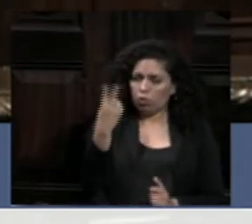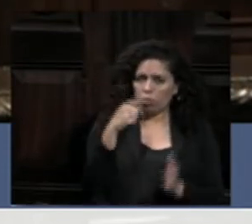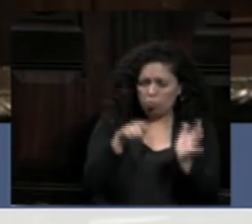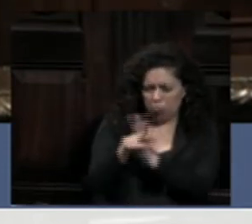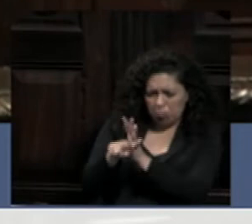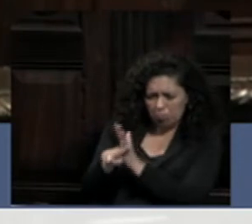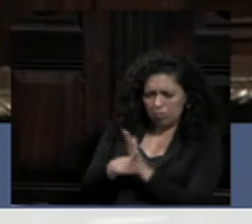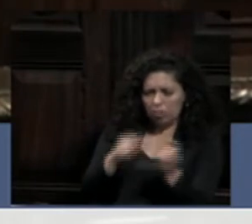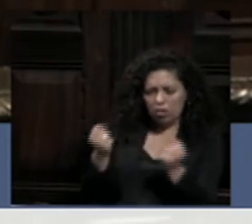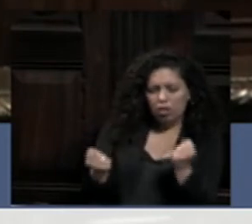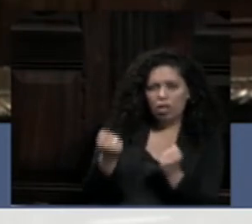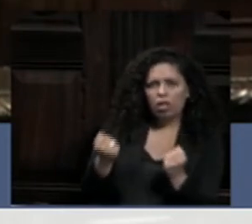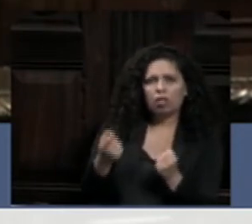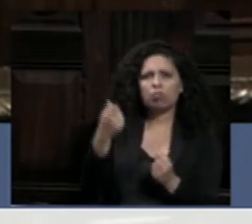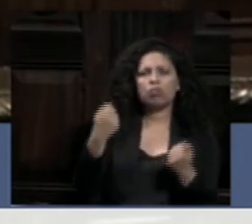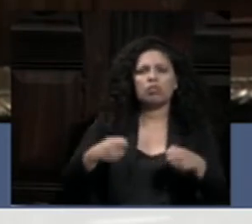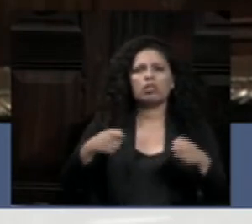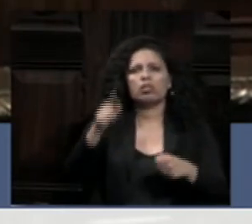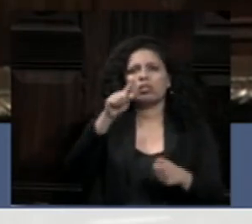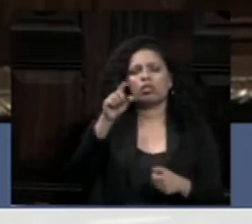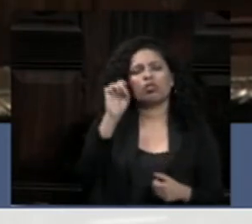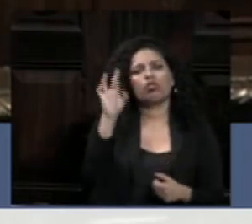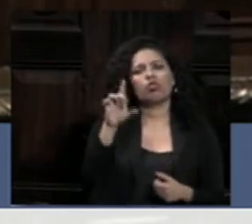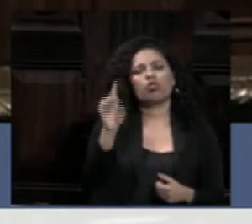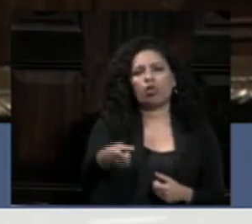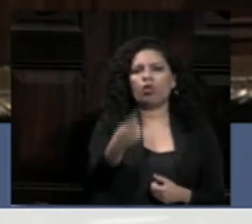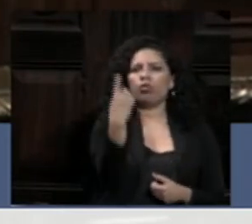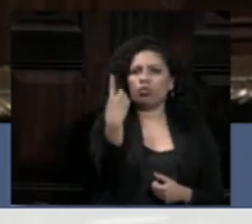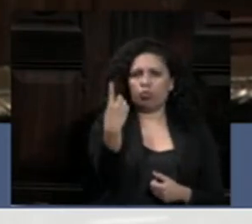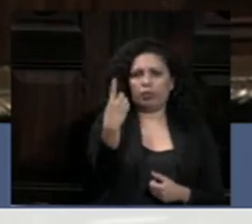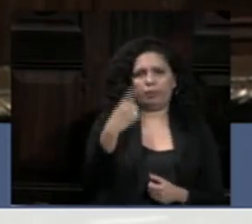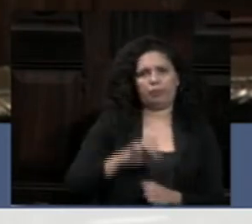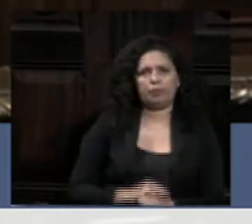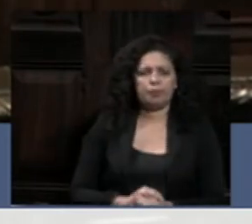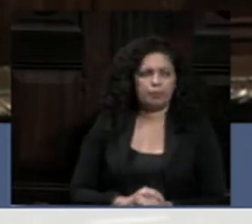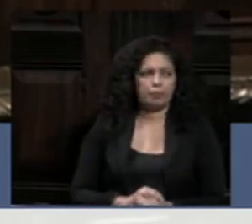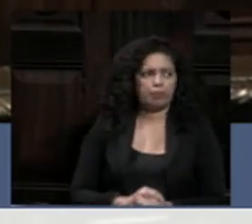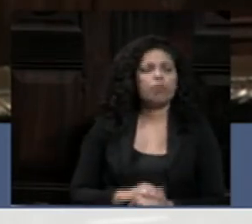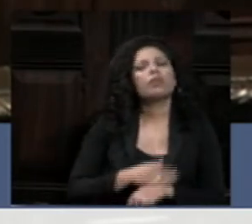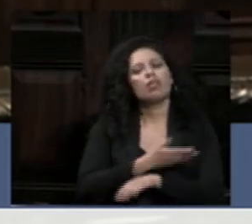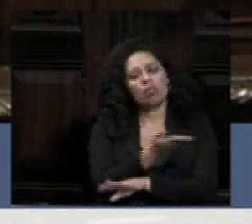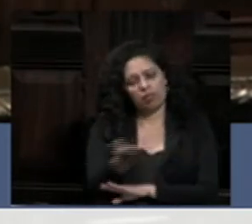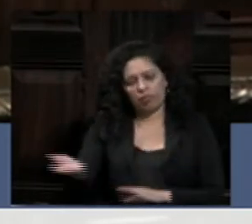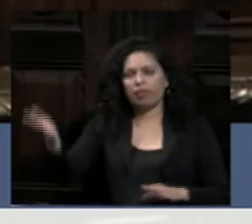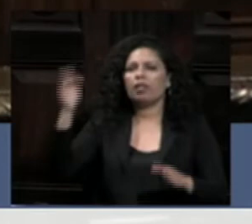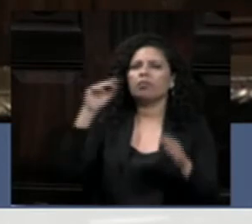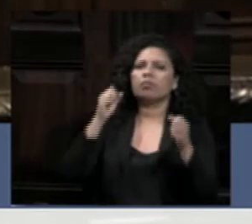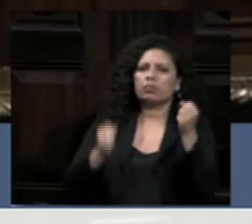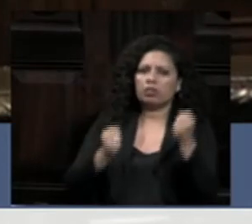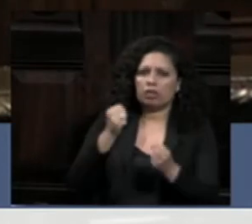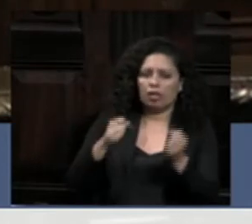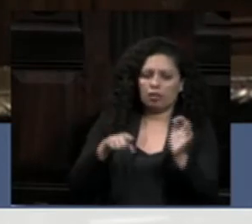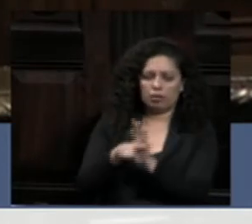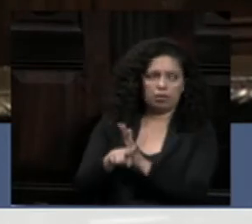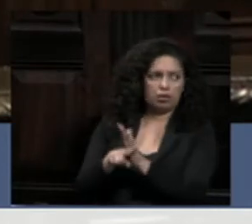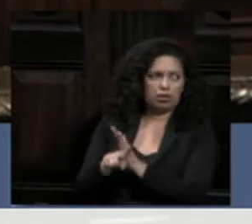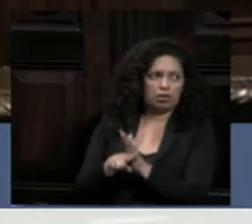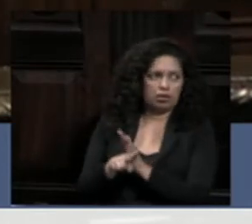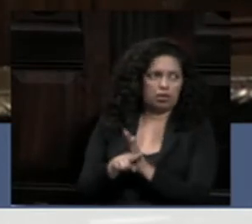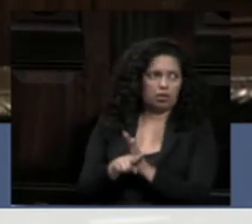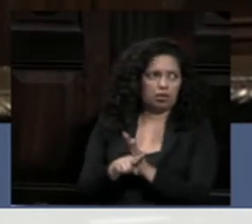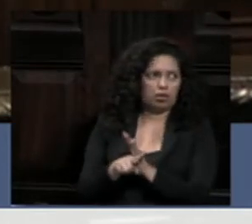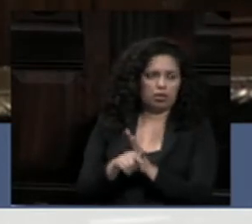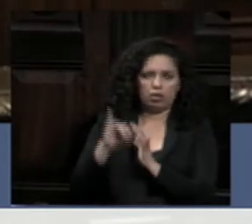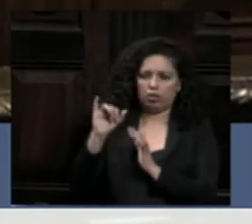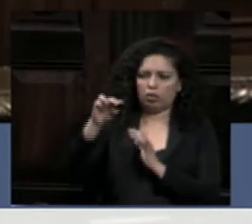vistorias, e somente uma. Então ele vai fazer a vistoria da credenciada.